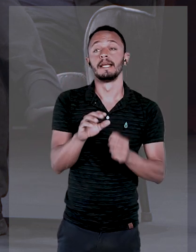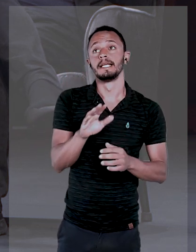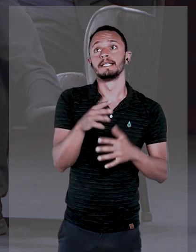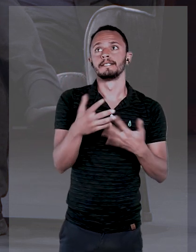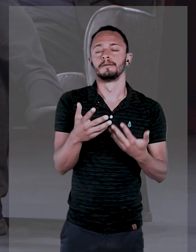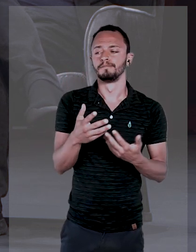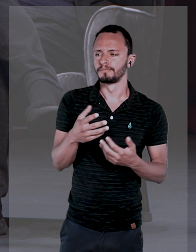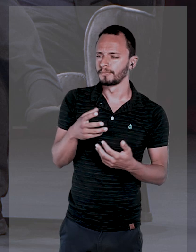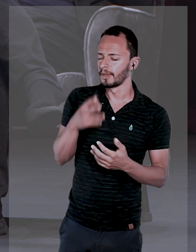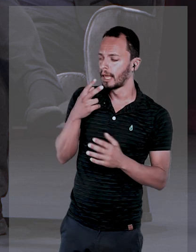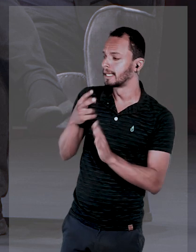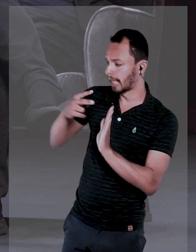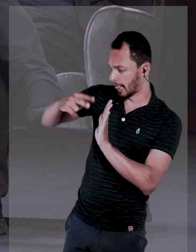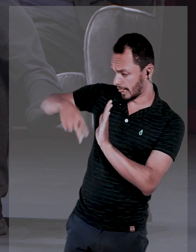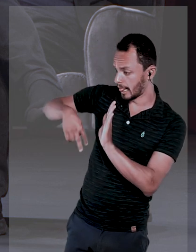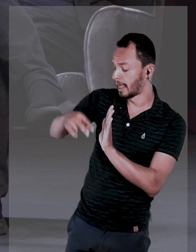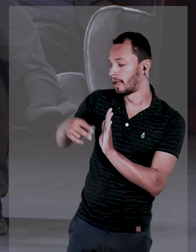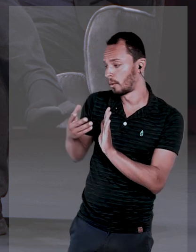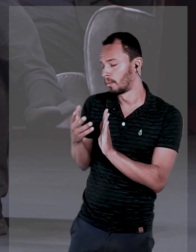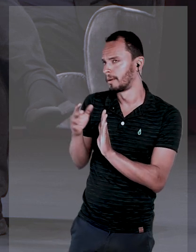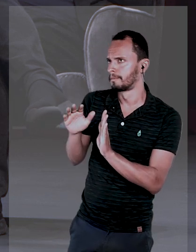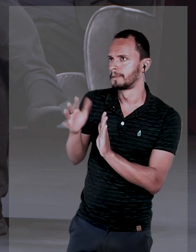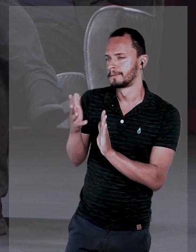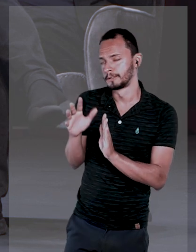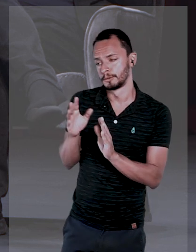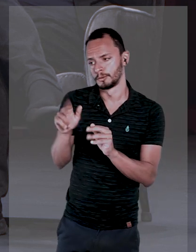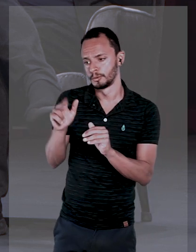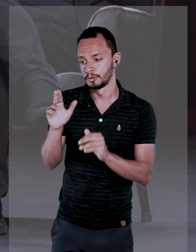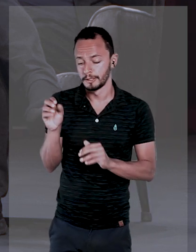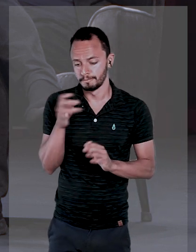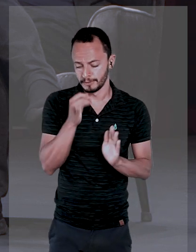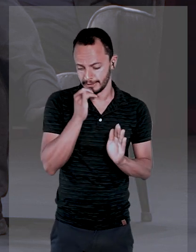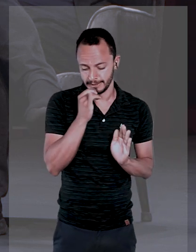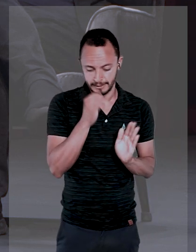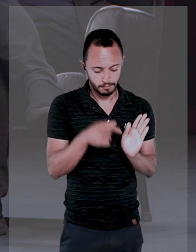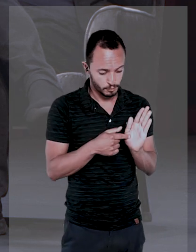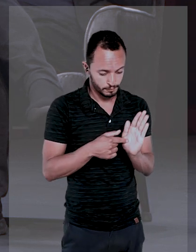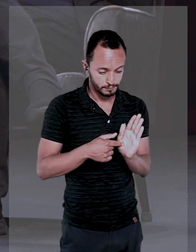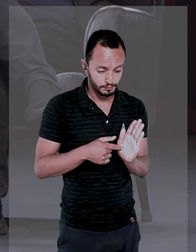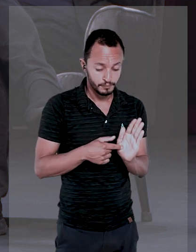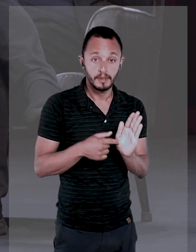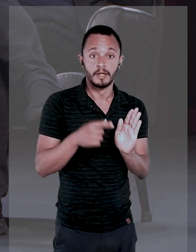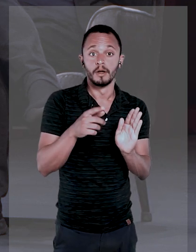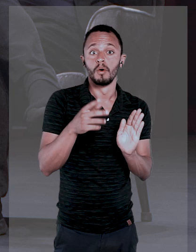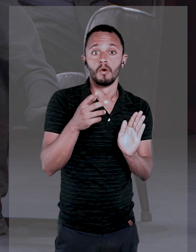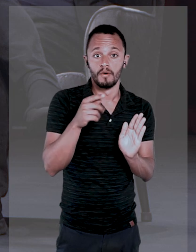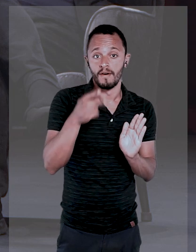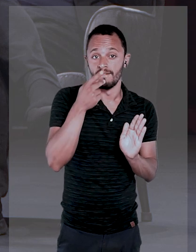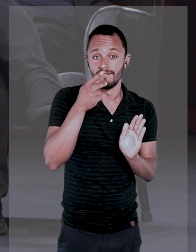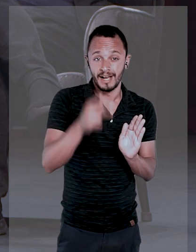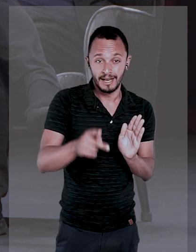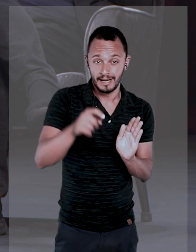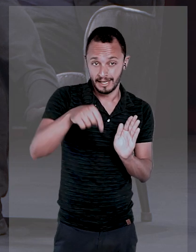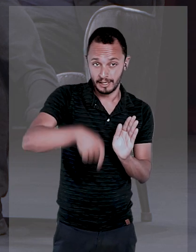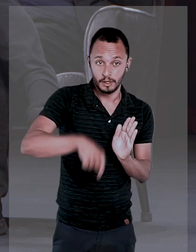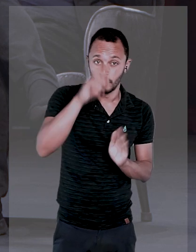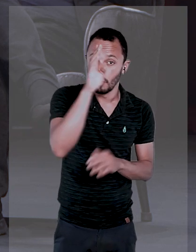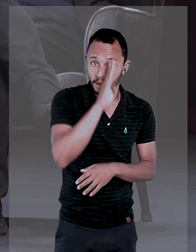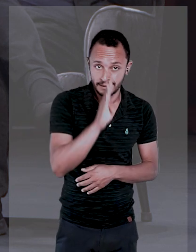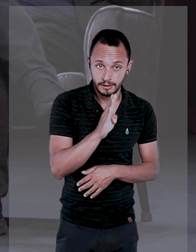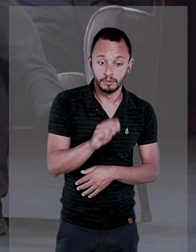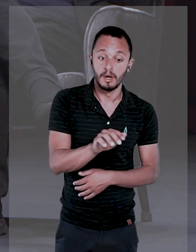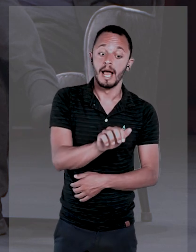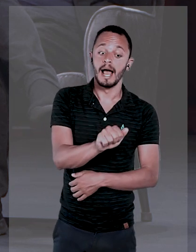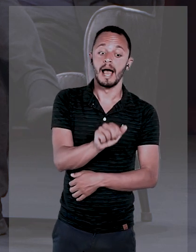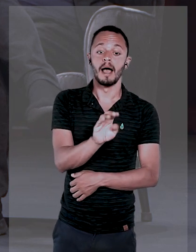nunca se diz no livro, alguns de vocês já terão lido o livro, talvez, creio, talvez. Nunca se diz no livro